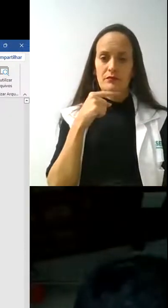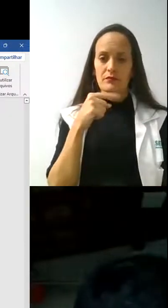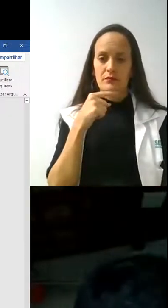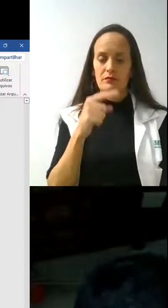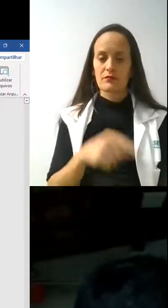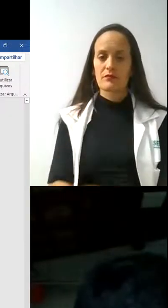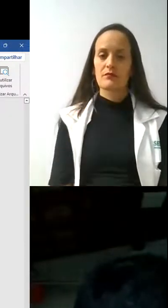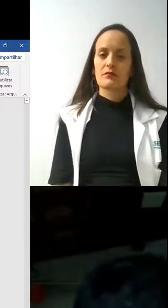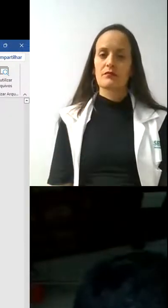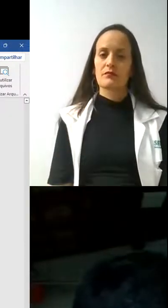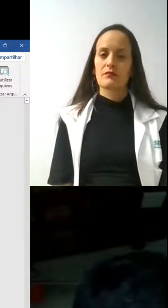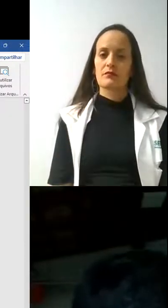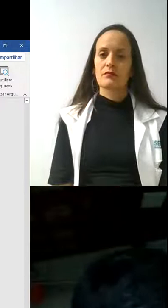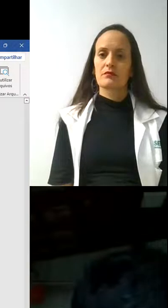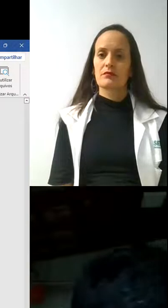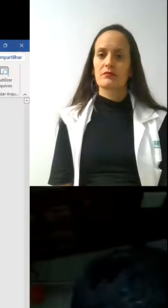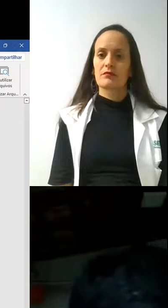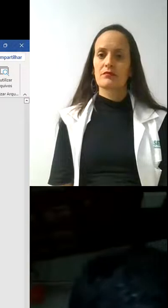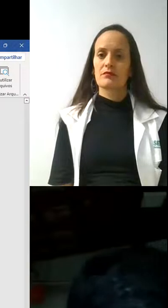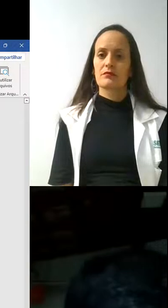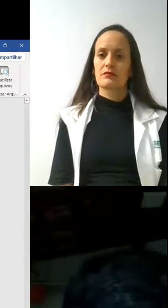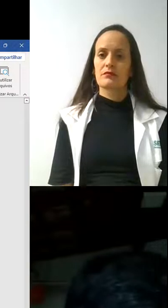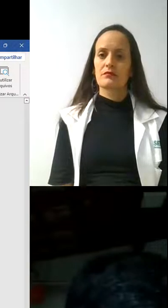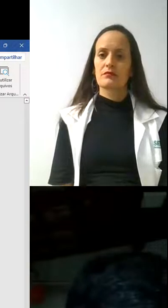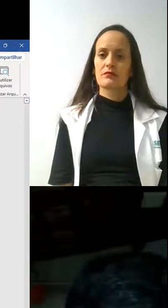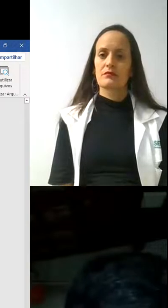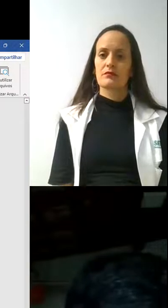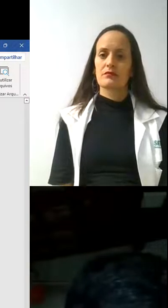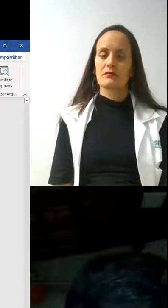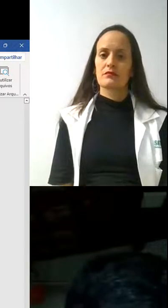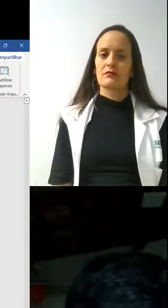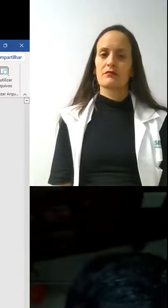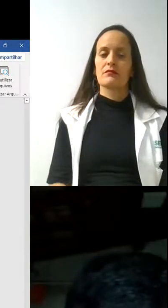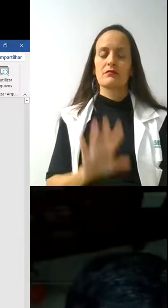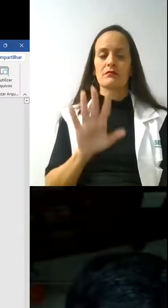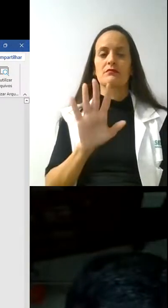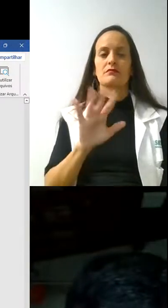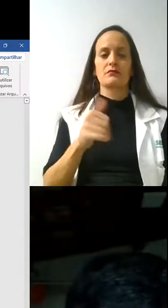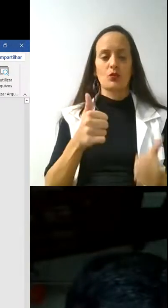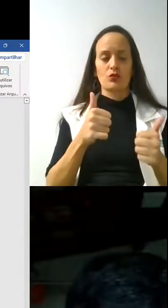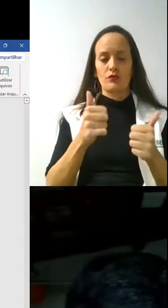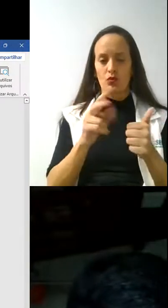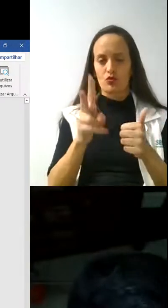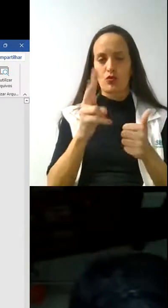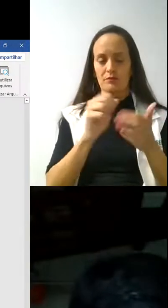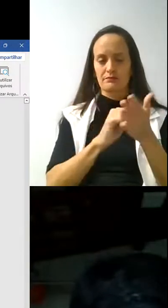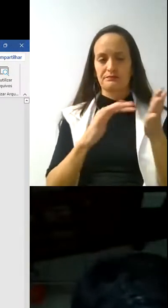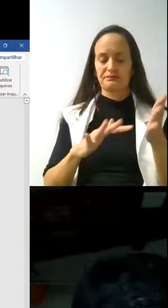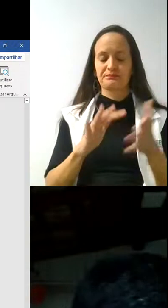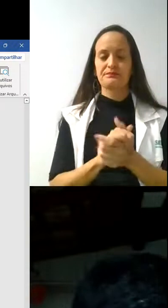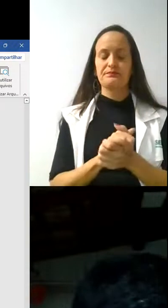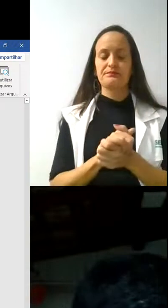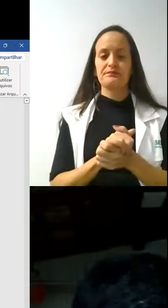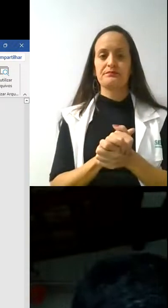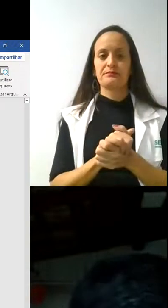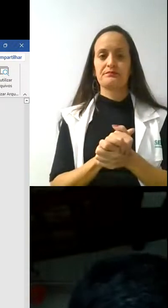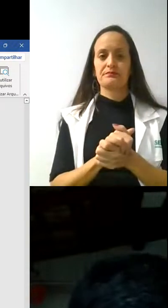Tranquilo. É porque a Cíntia estava em cima da atividade, mas já regularizou já. Beleza, valeu. Então,